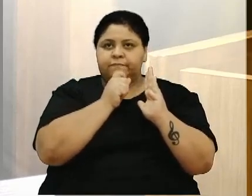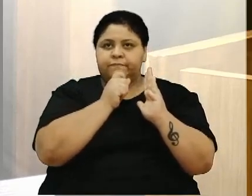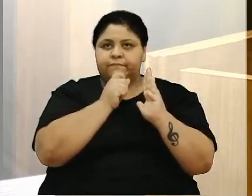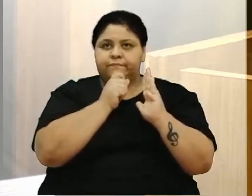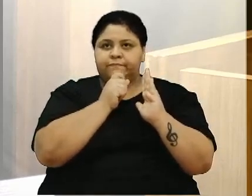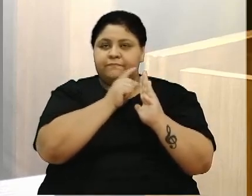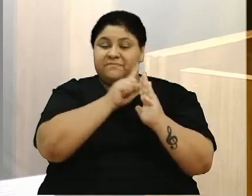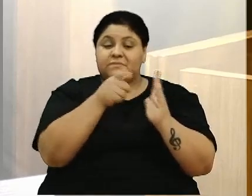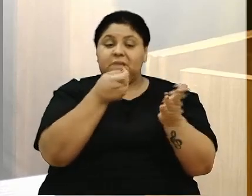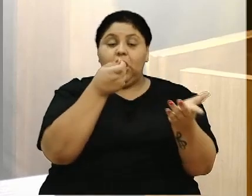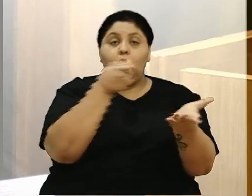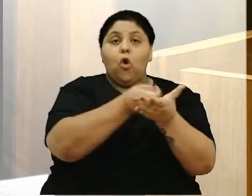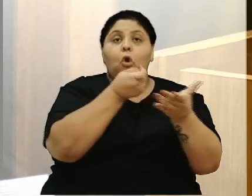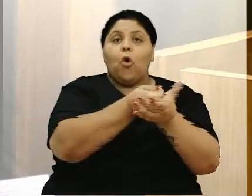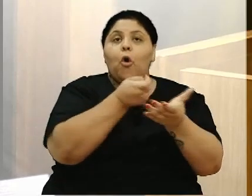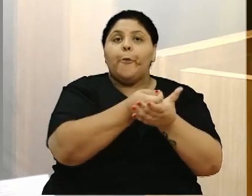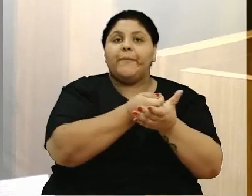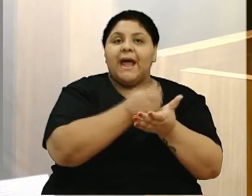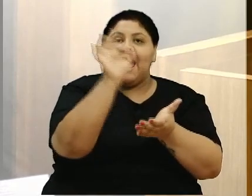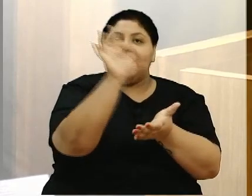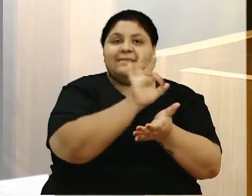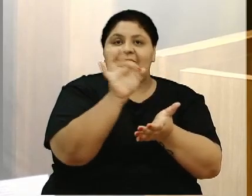não cobrar essa tarifa,